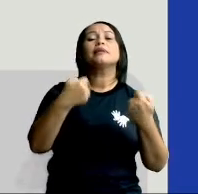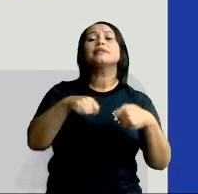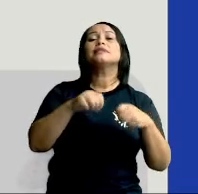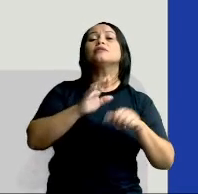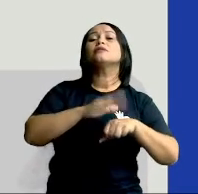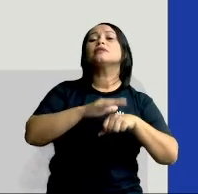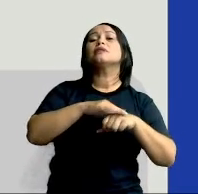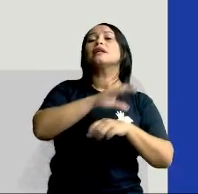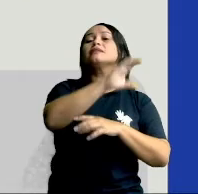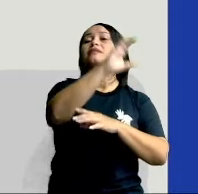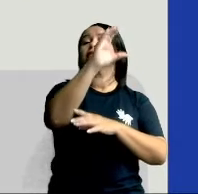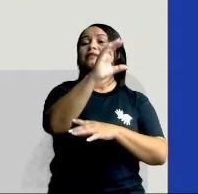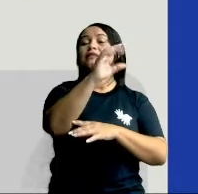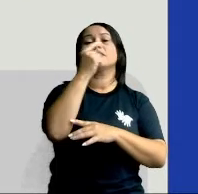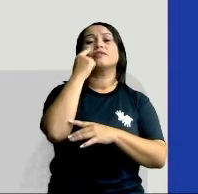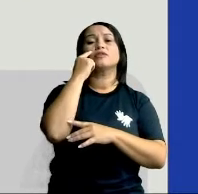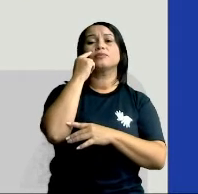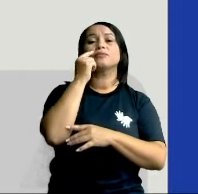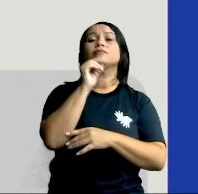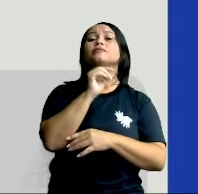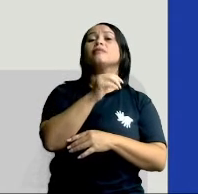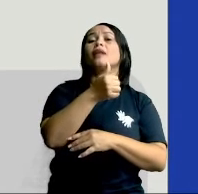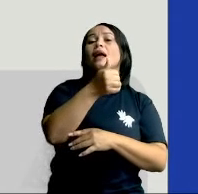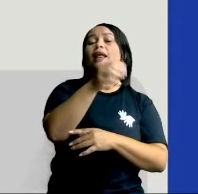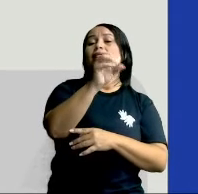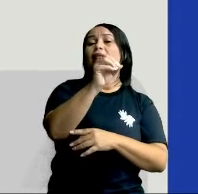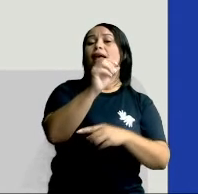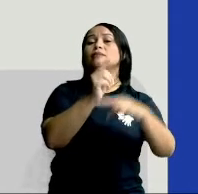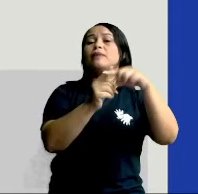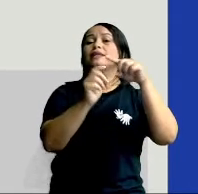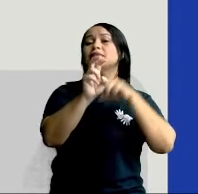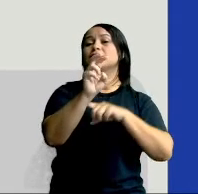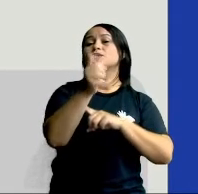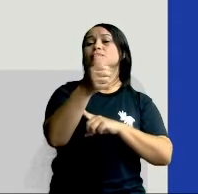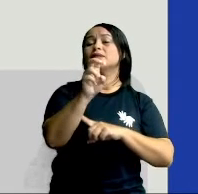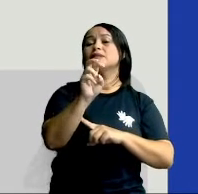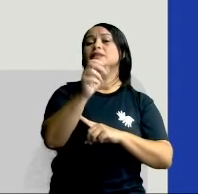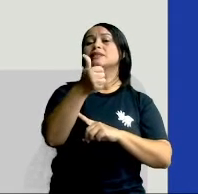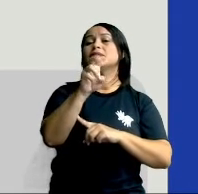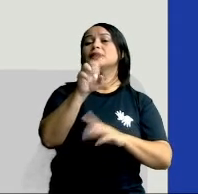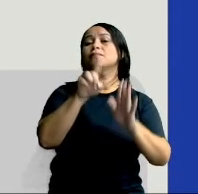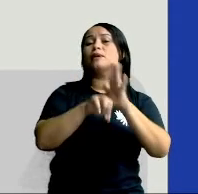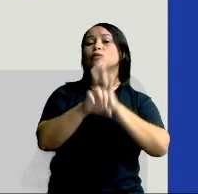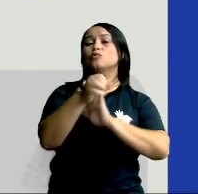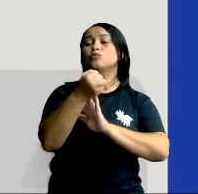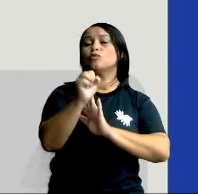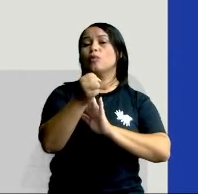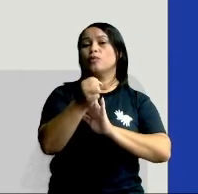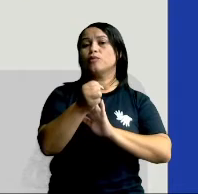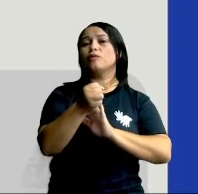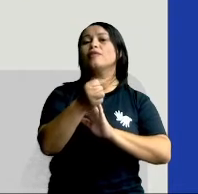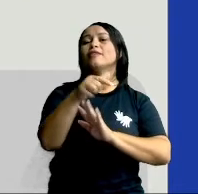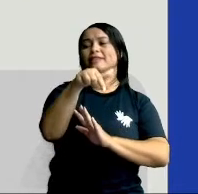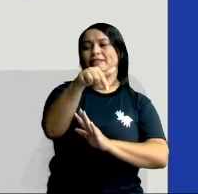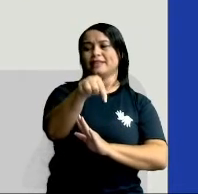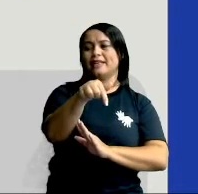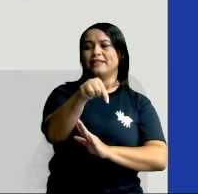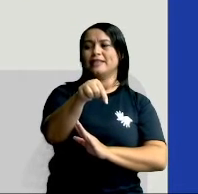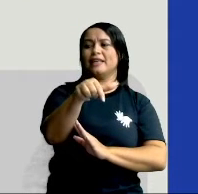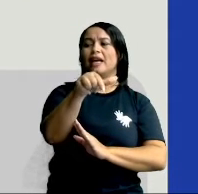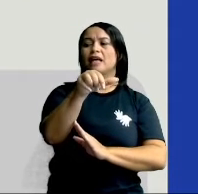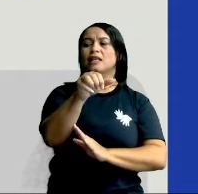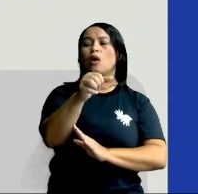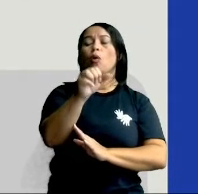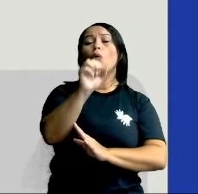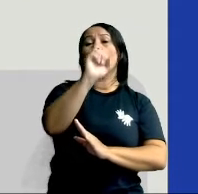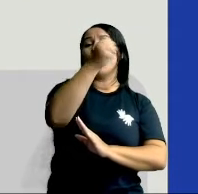fazer a centena. Então, eu preciso o quê? 10 mais 5, 15, 15 menos 8, eu vou ter 7. O 8